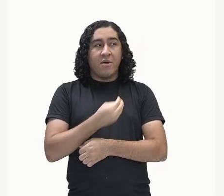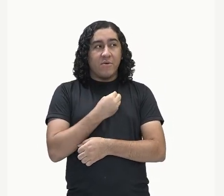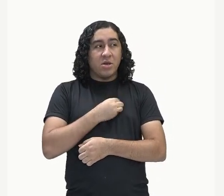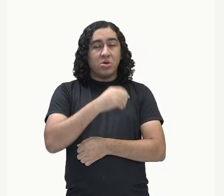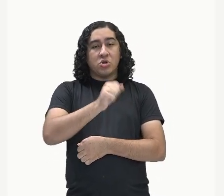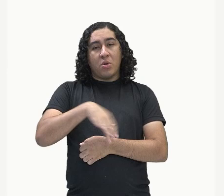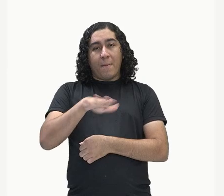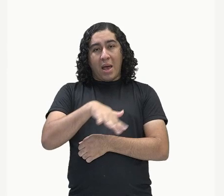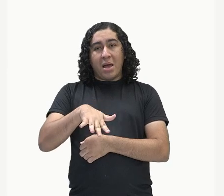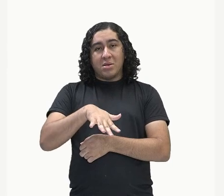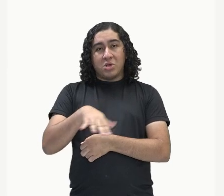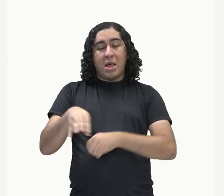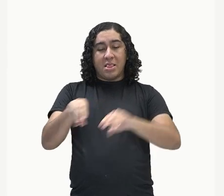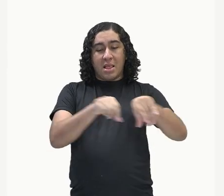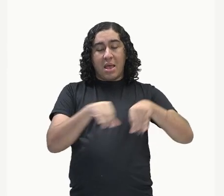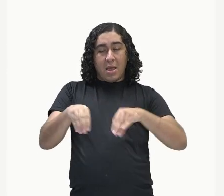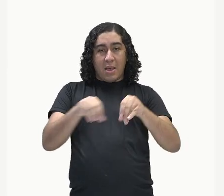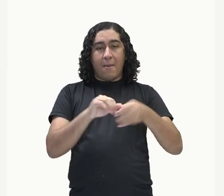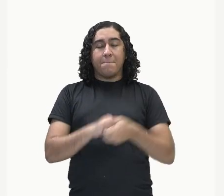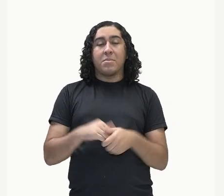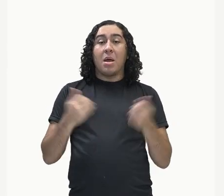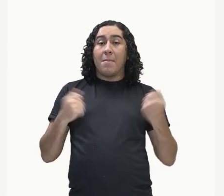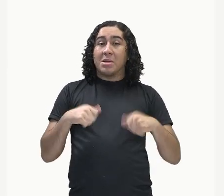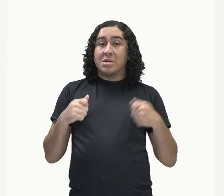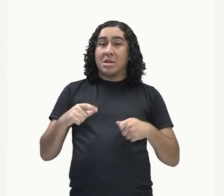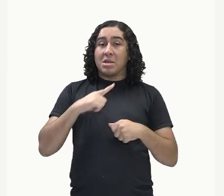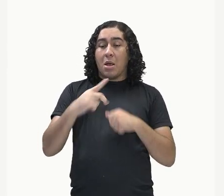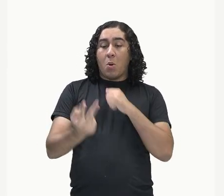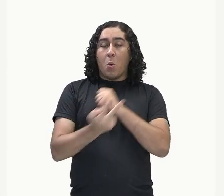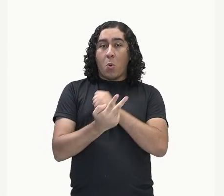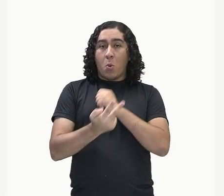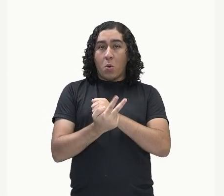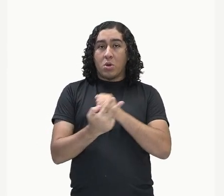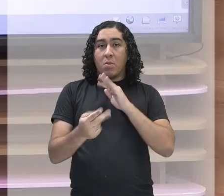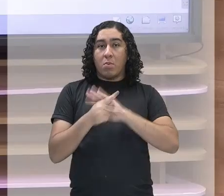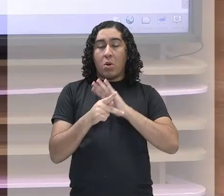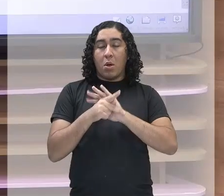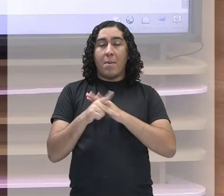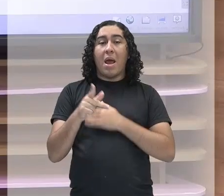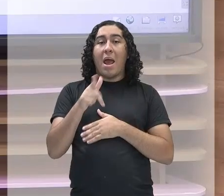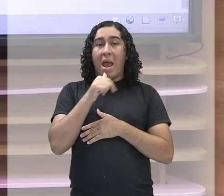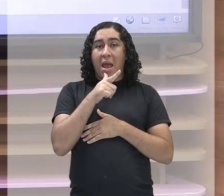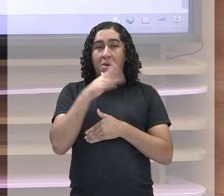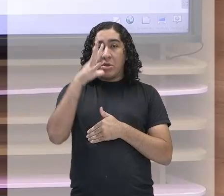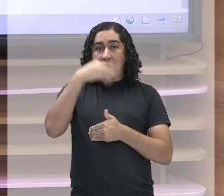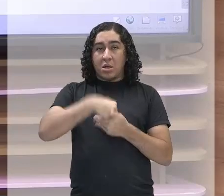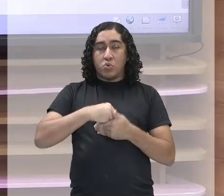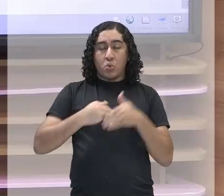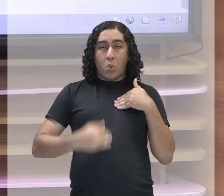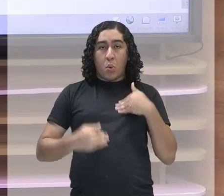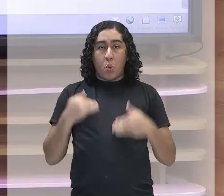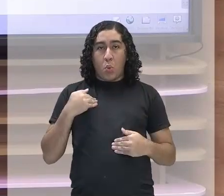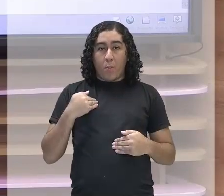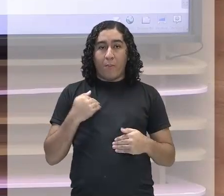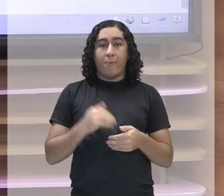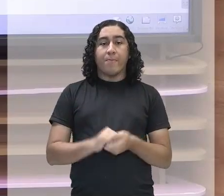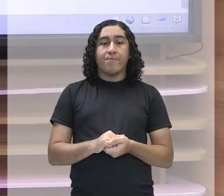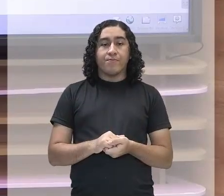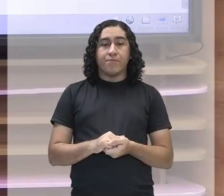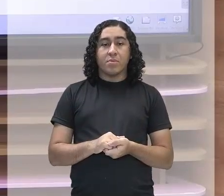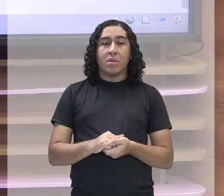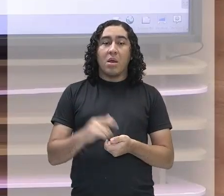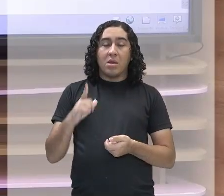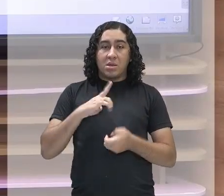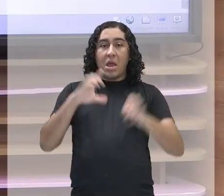ambiente terrestre, né? Então eles precisam manter ali a água dentro do seu corpo, né? Então ele vai ter essa